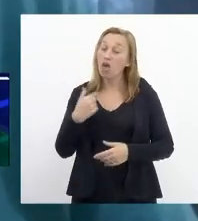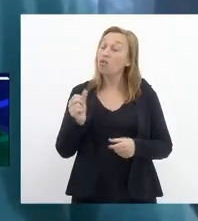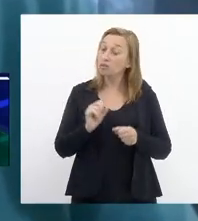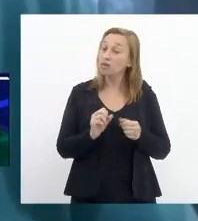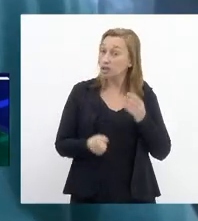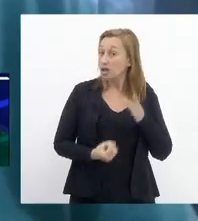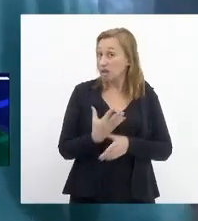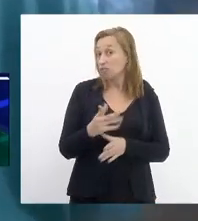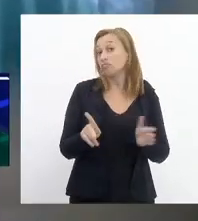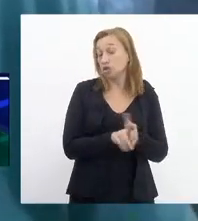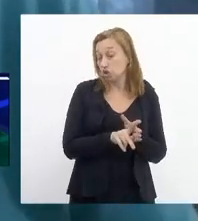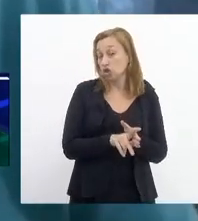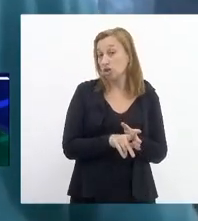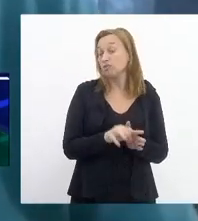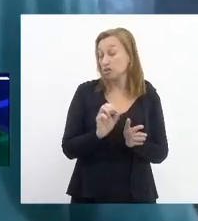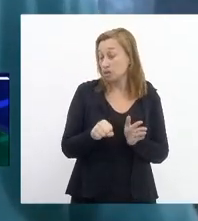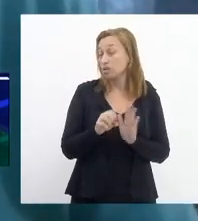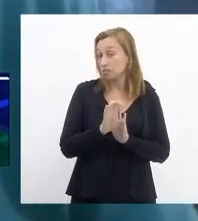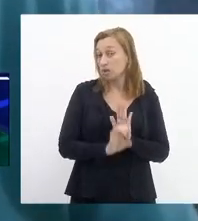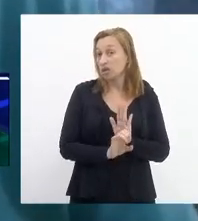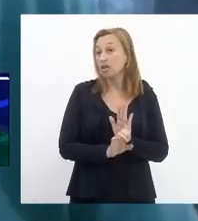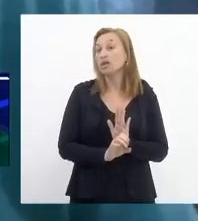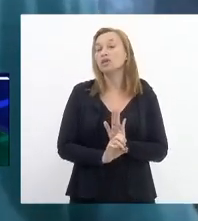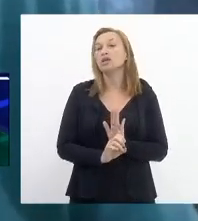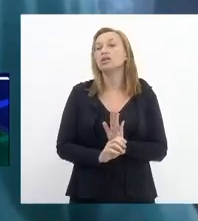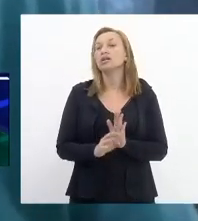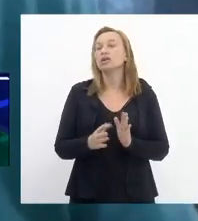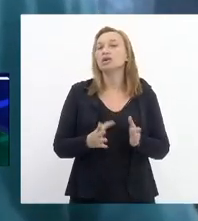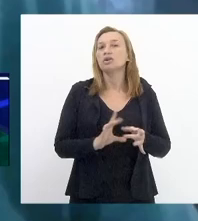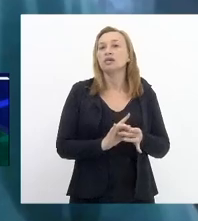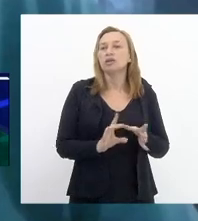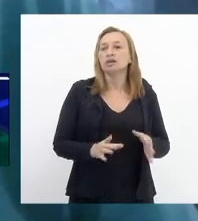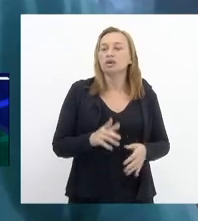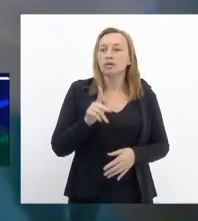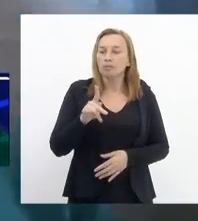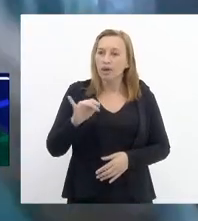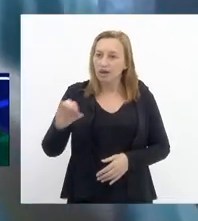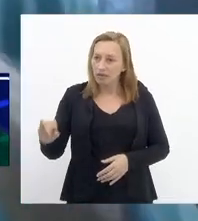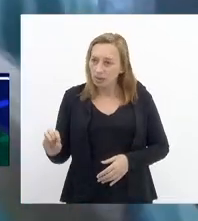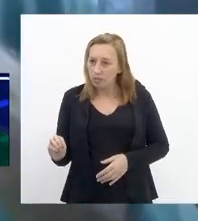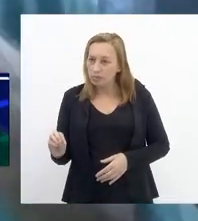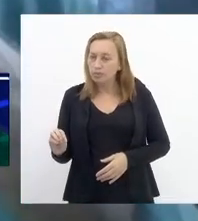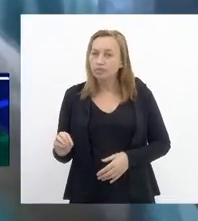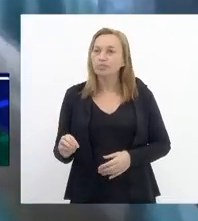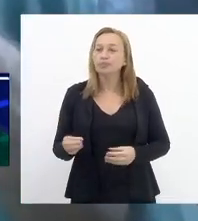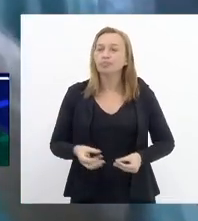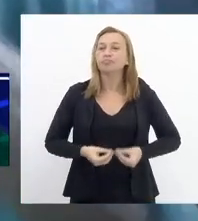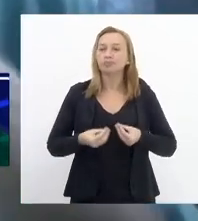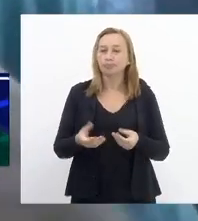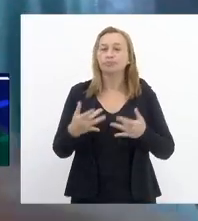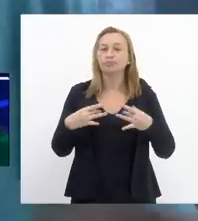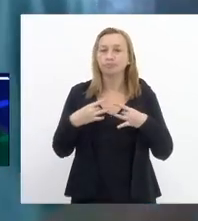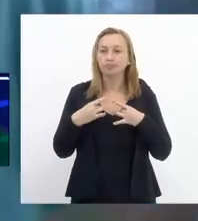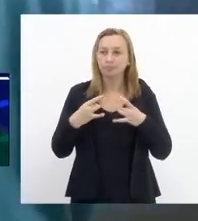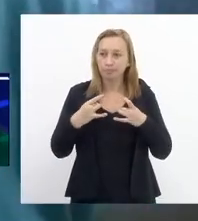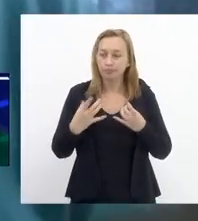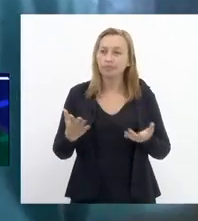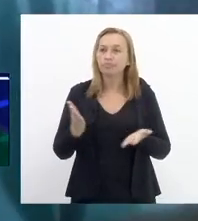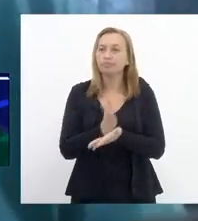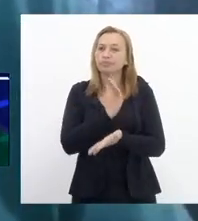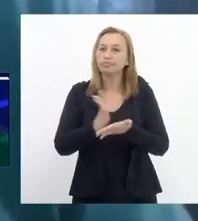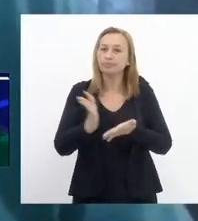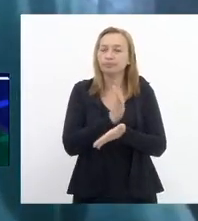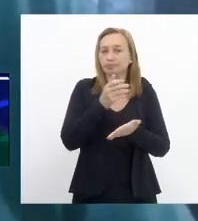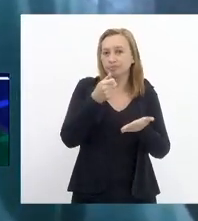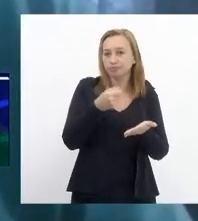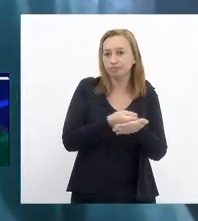né? Nós já tínhamos superado a questão da licença dos PEVs, dos pontos de entrega voluntários, e algumas